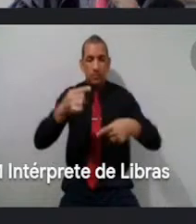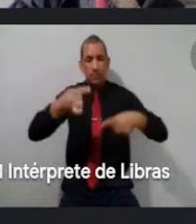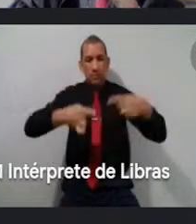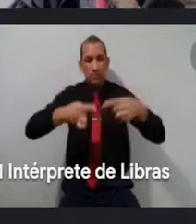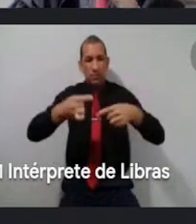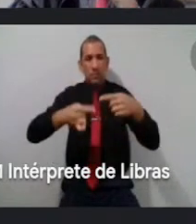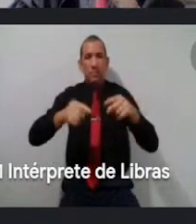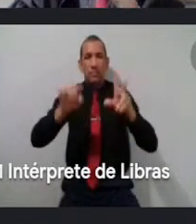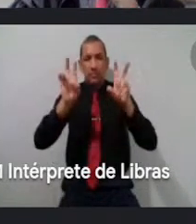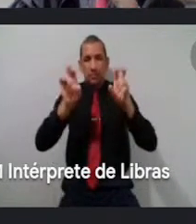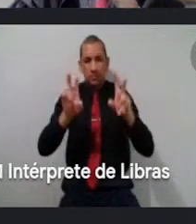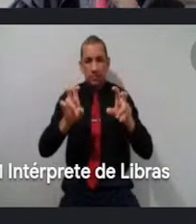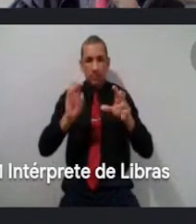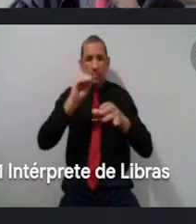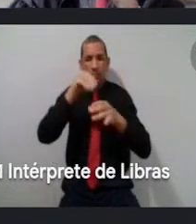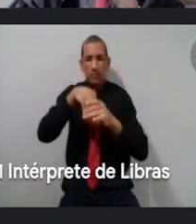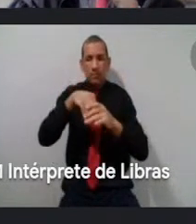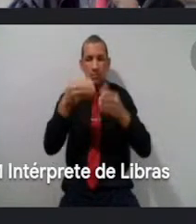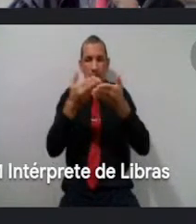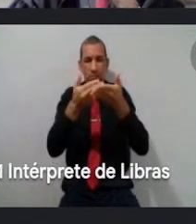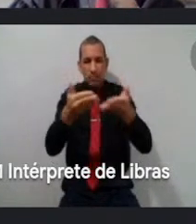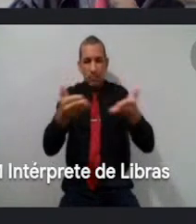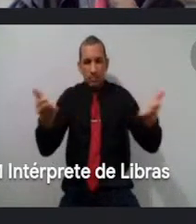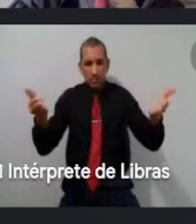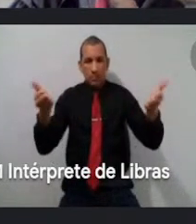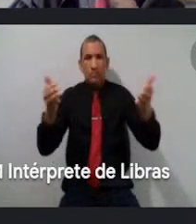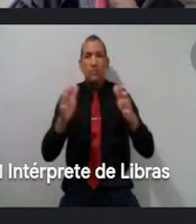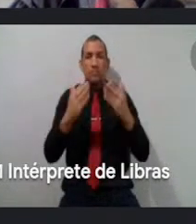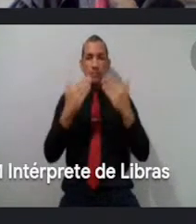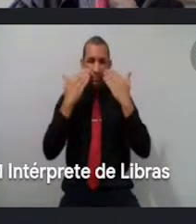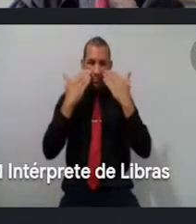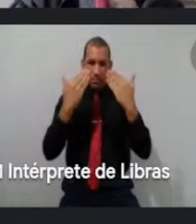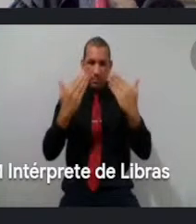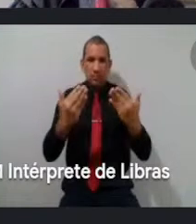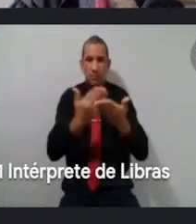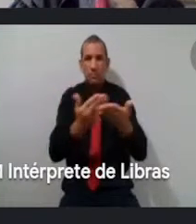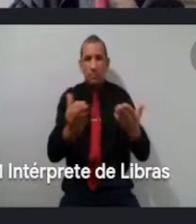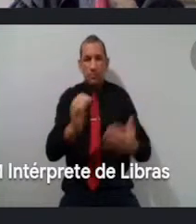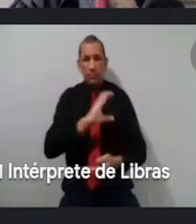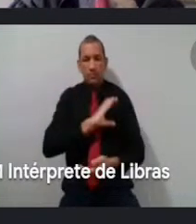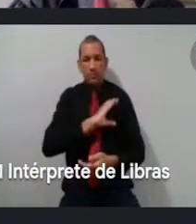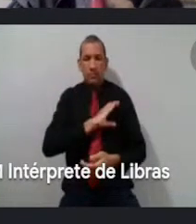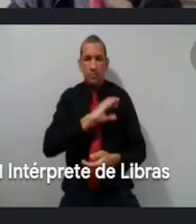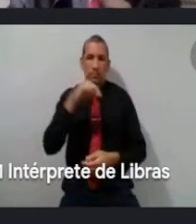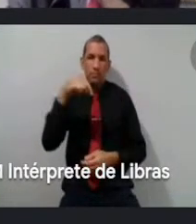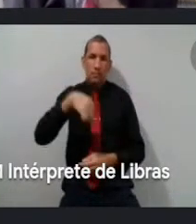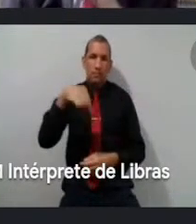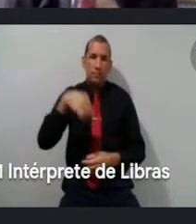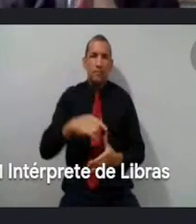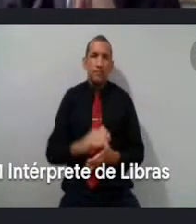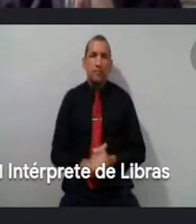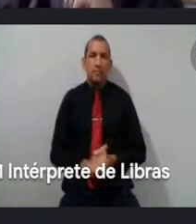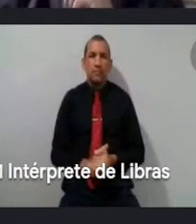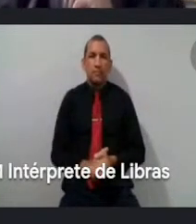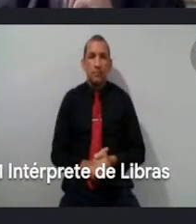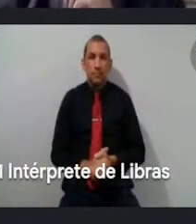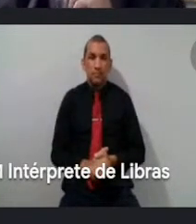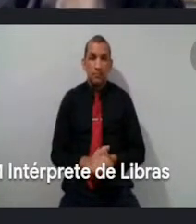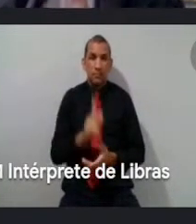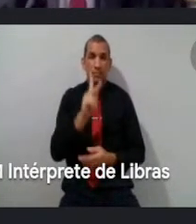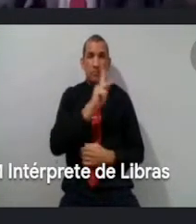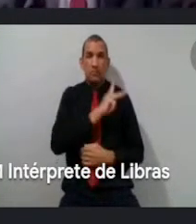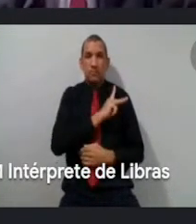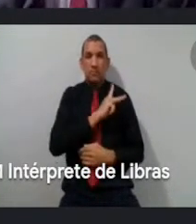o assunto tema que e os eminentes colegas da vida é que o